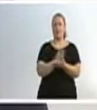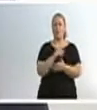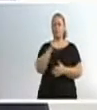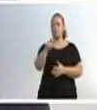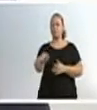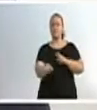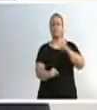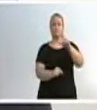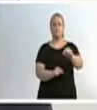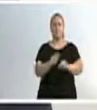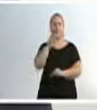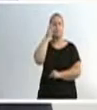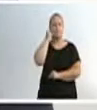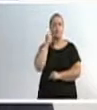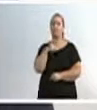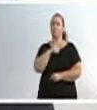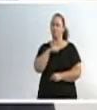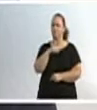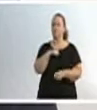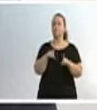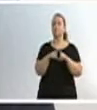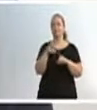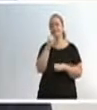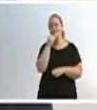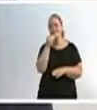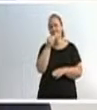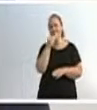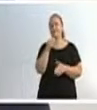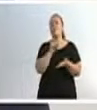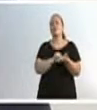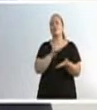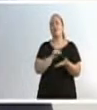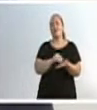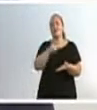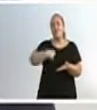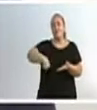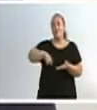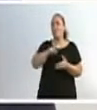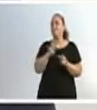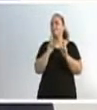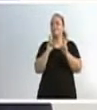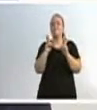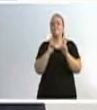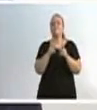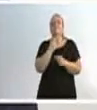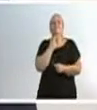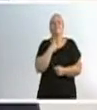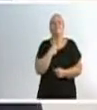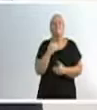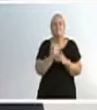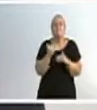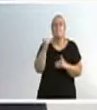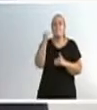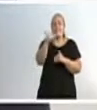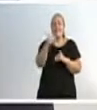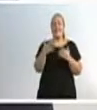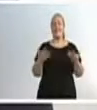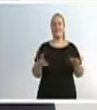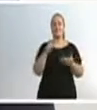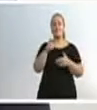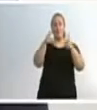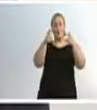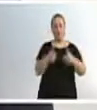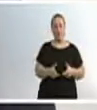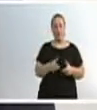né, adotados, mas claro que ainda está muito aquém do que a gente gostaria. A gente gostaria que aqui fosse só uma casa de